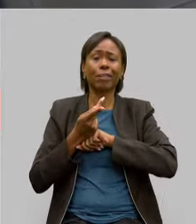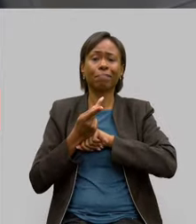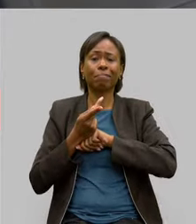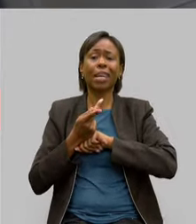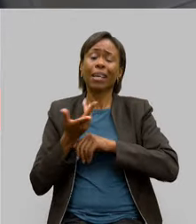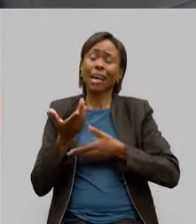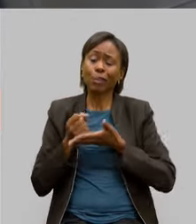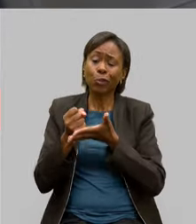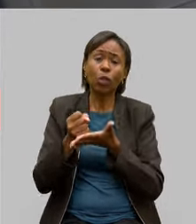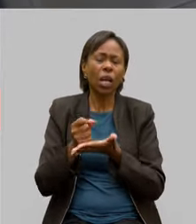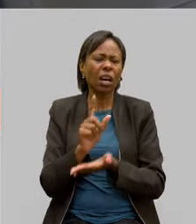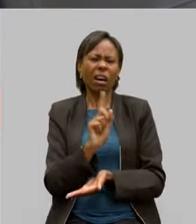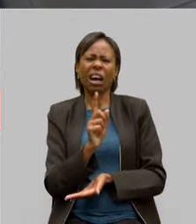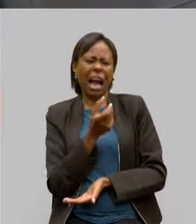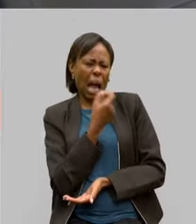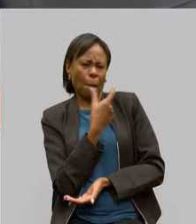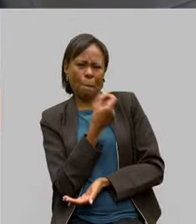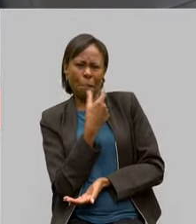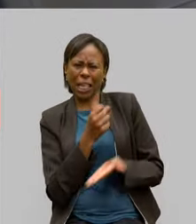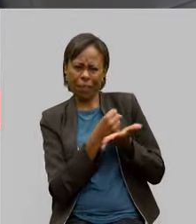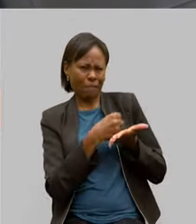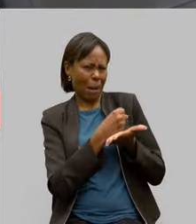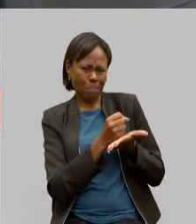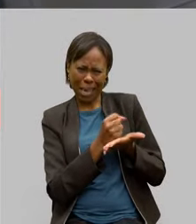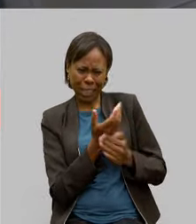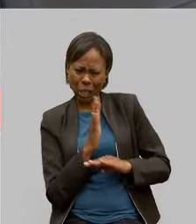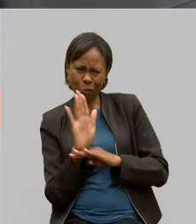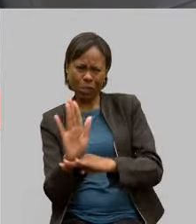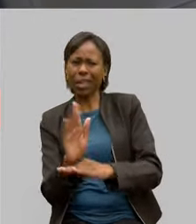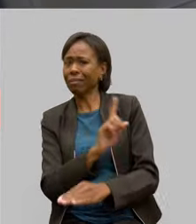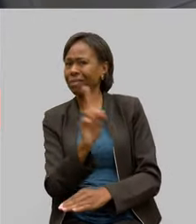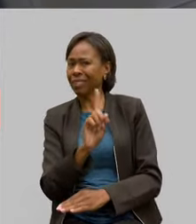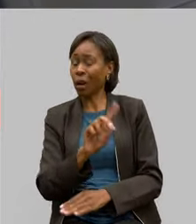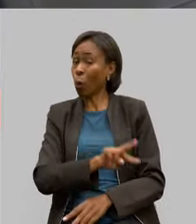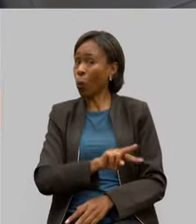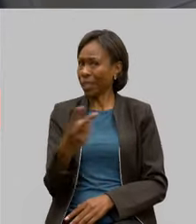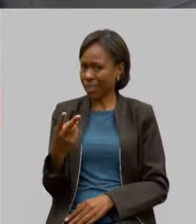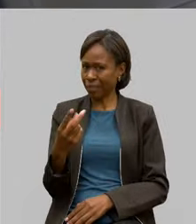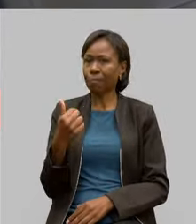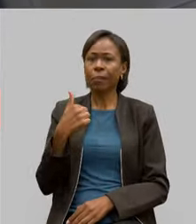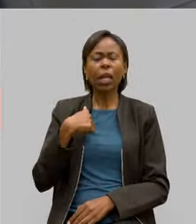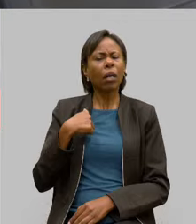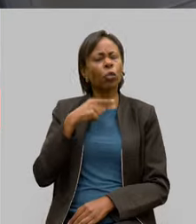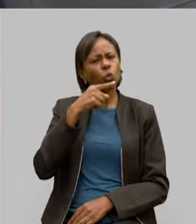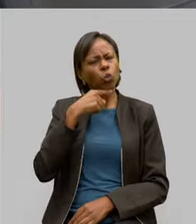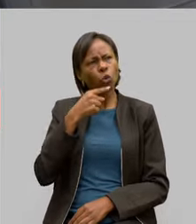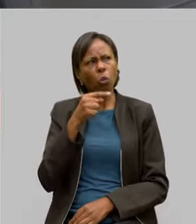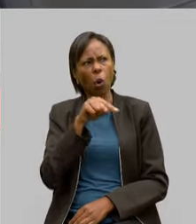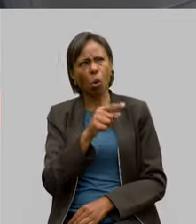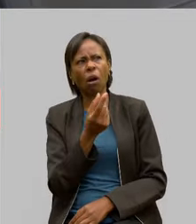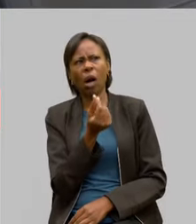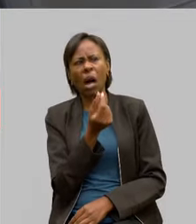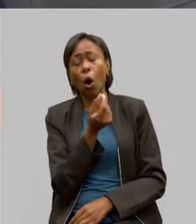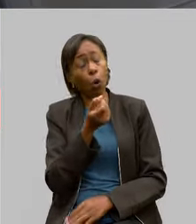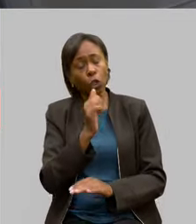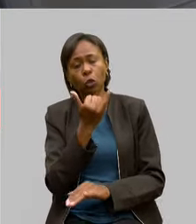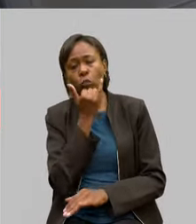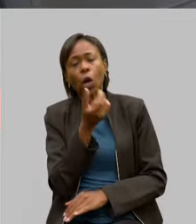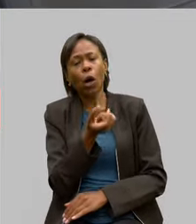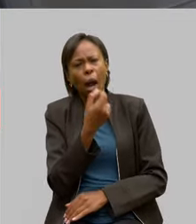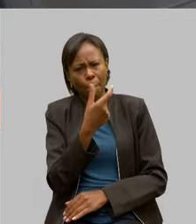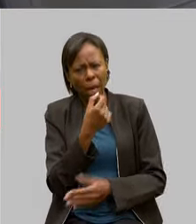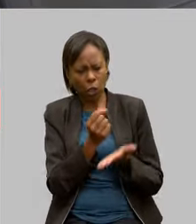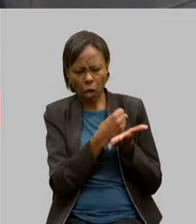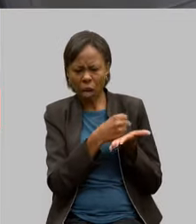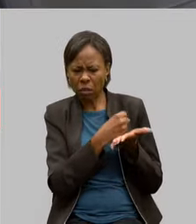alopático que tirava fissura não pelo contrário eu até tenho uma dúvida se o remédio alopático não dá uma manutenção